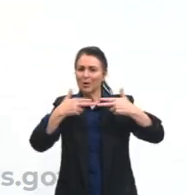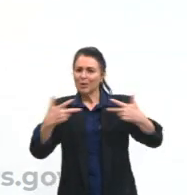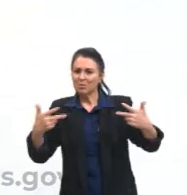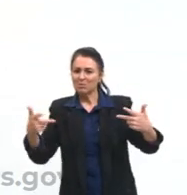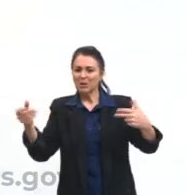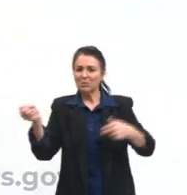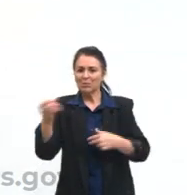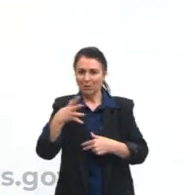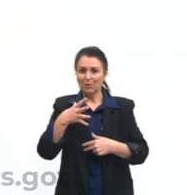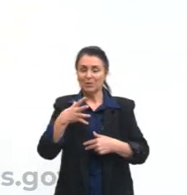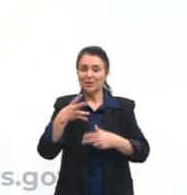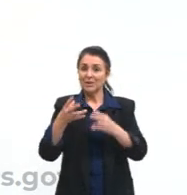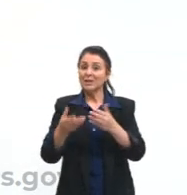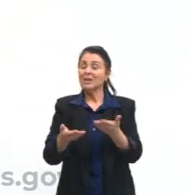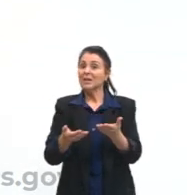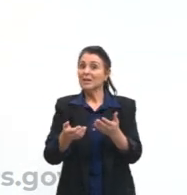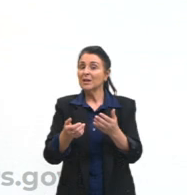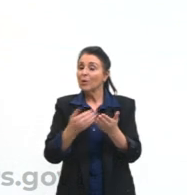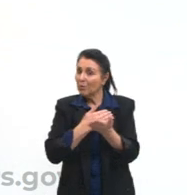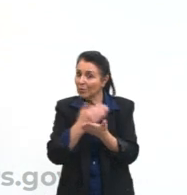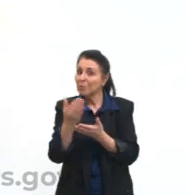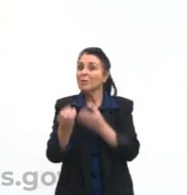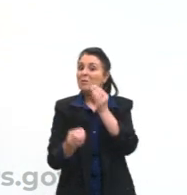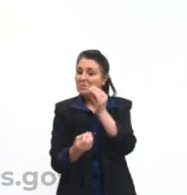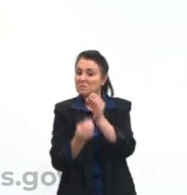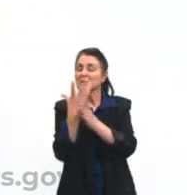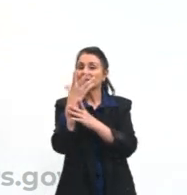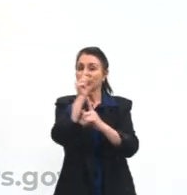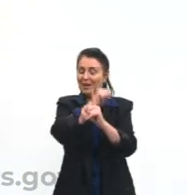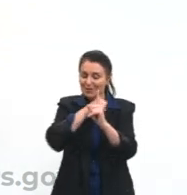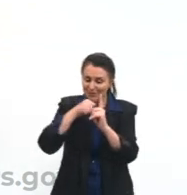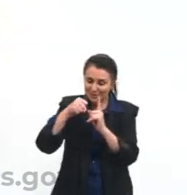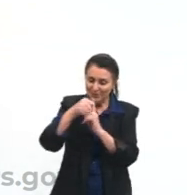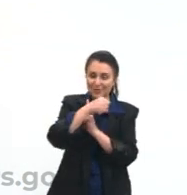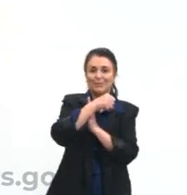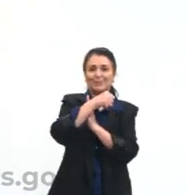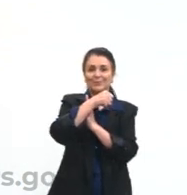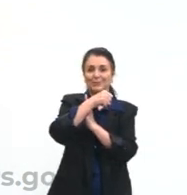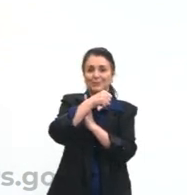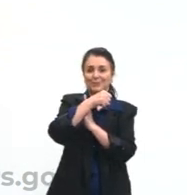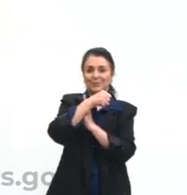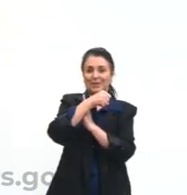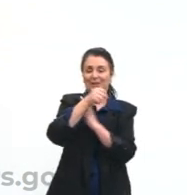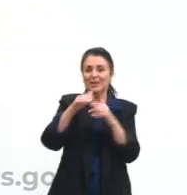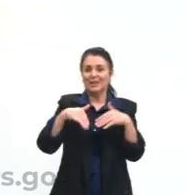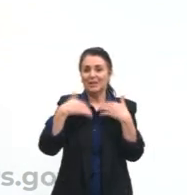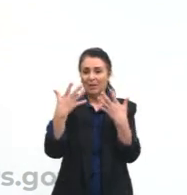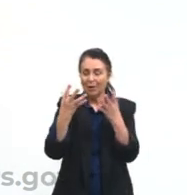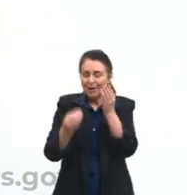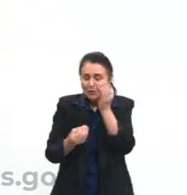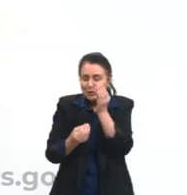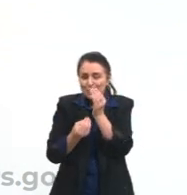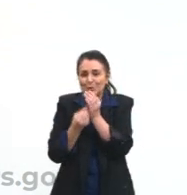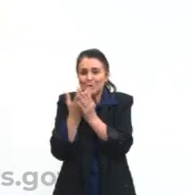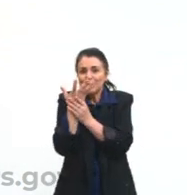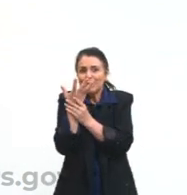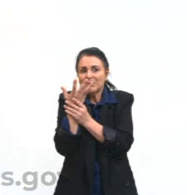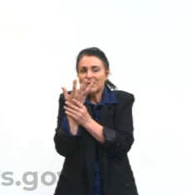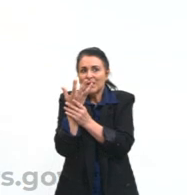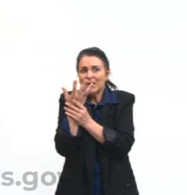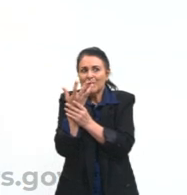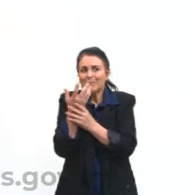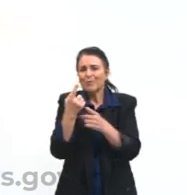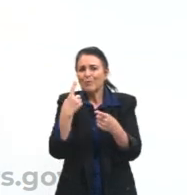que vão favorecer o surgimento da sociologia é isso aqui então o seu jeitão surge para